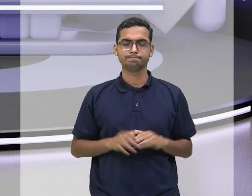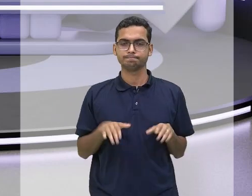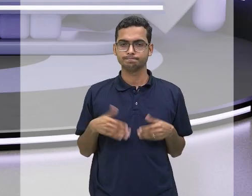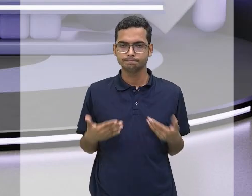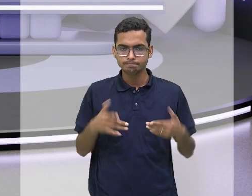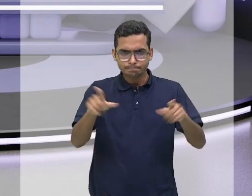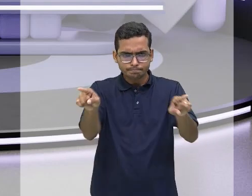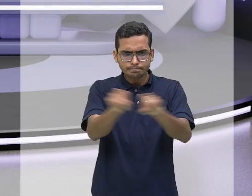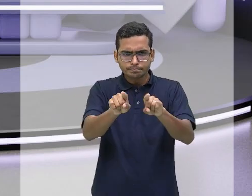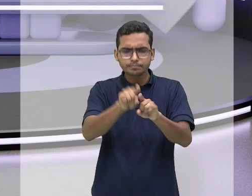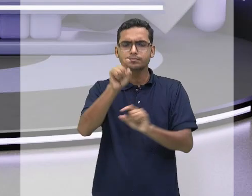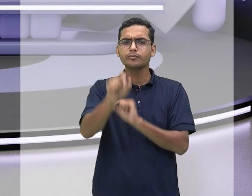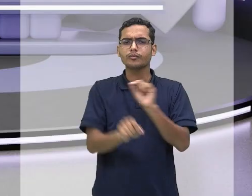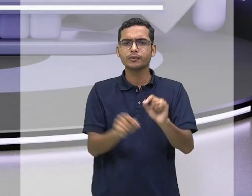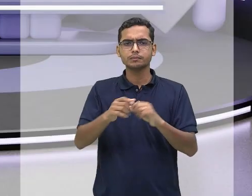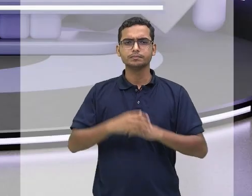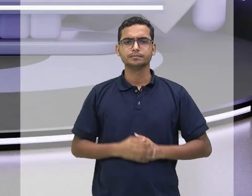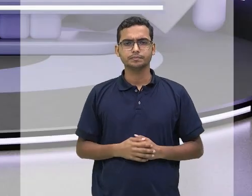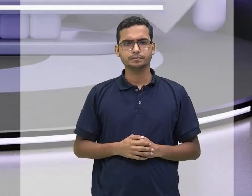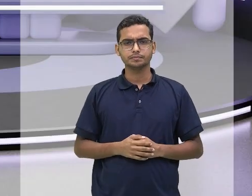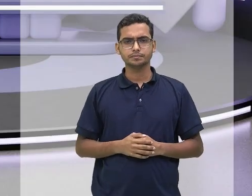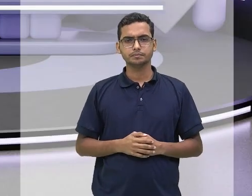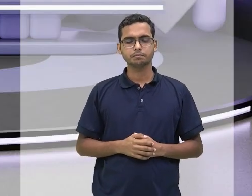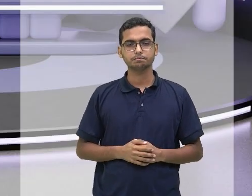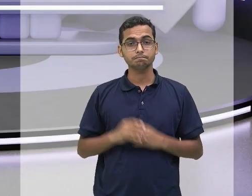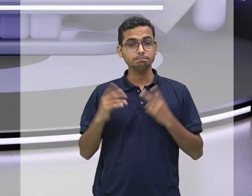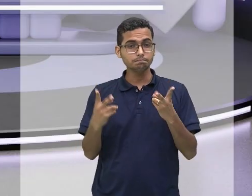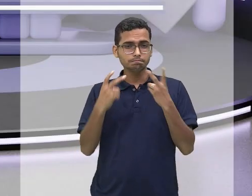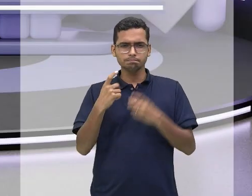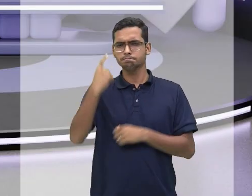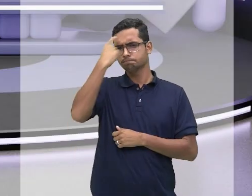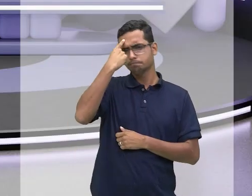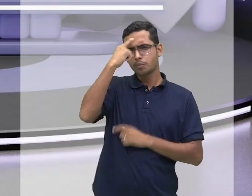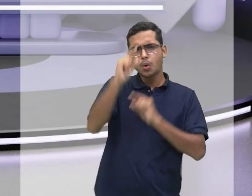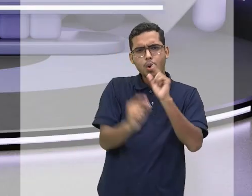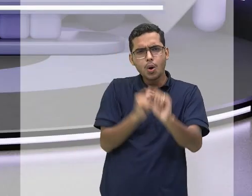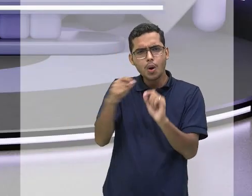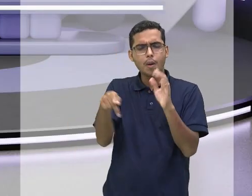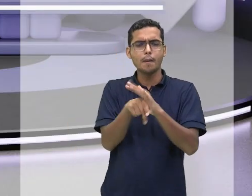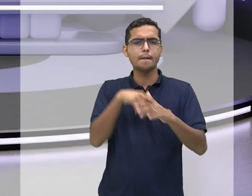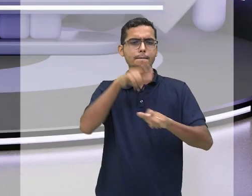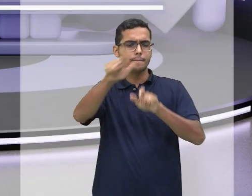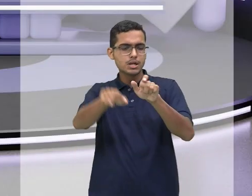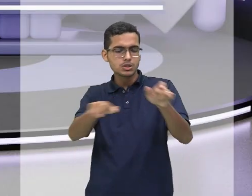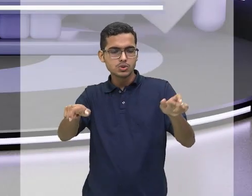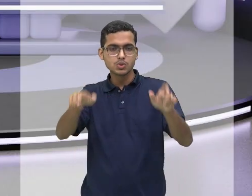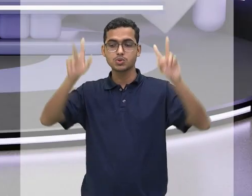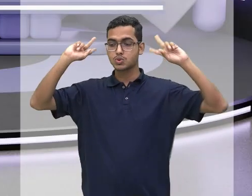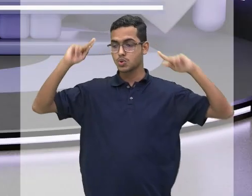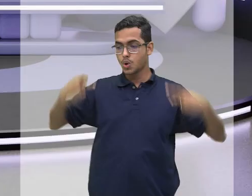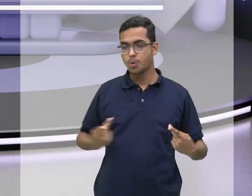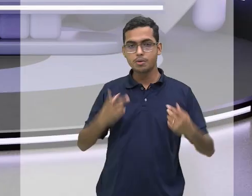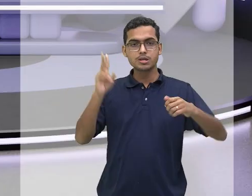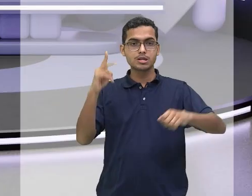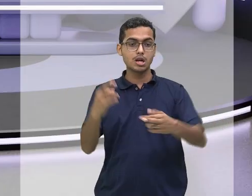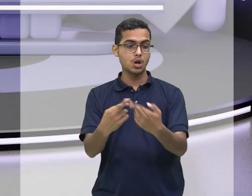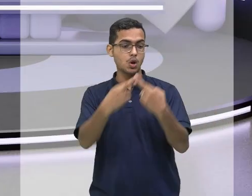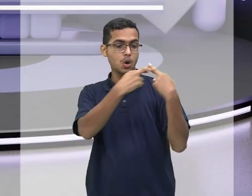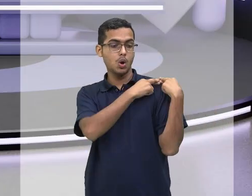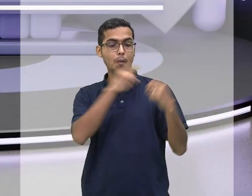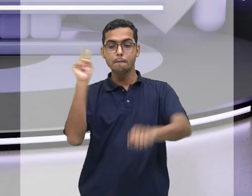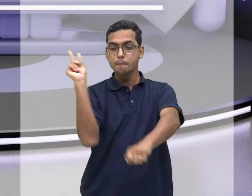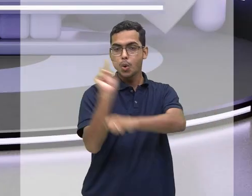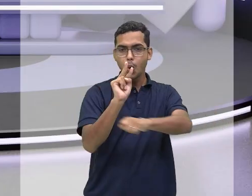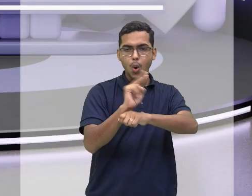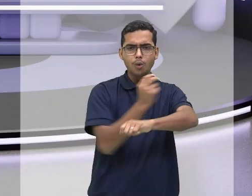E aqui nós poderíamos pensar a importância do ser humano como mordomo da natureza, como aquele que cuida dessa